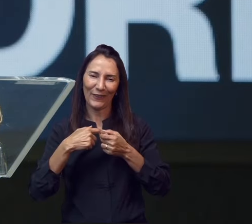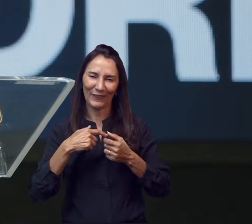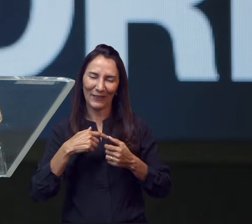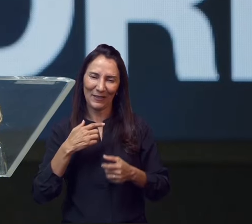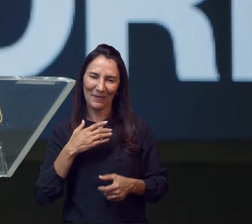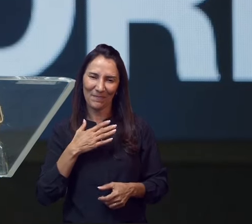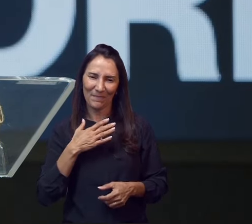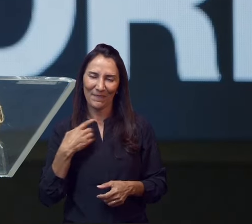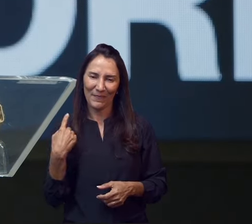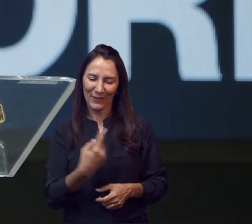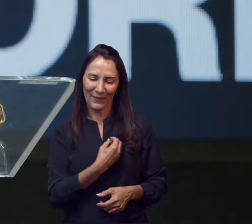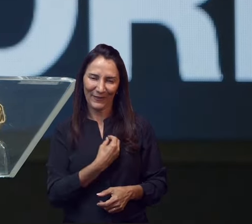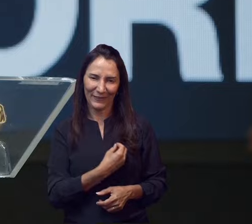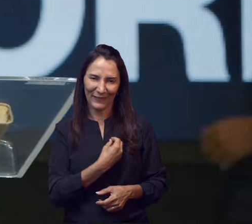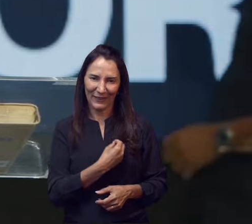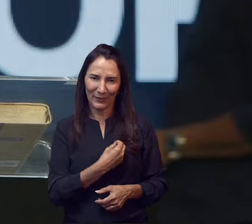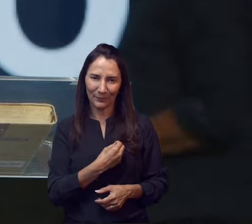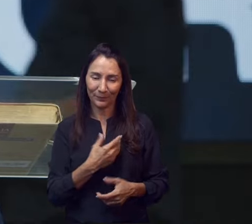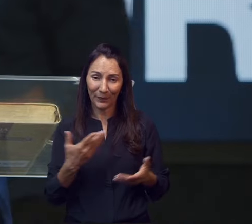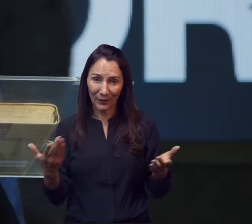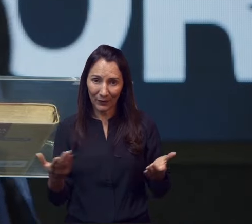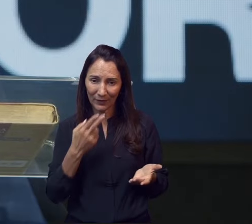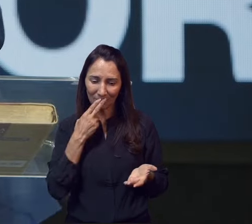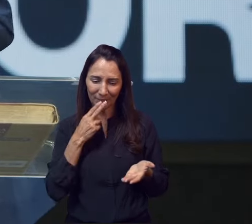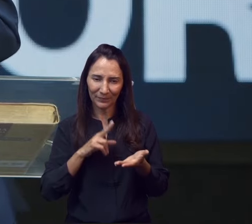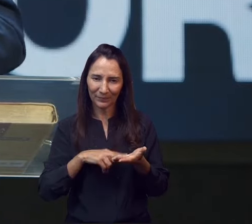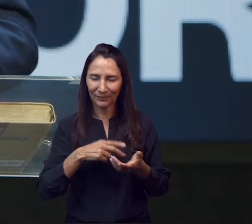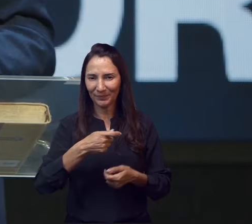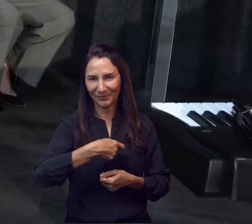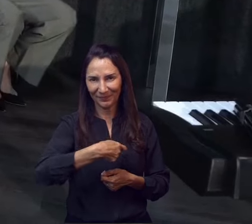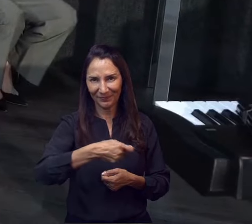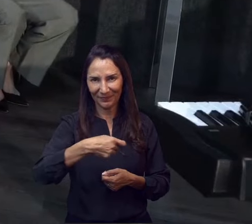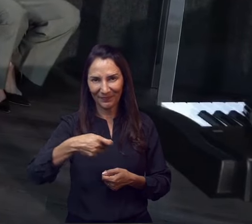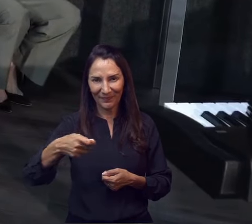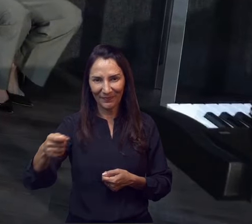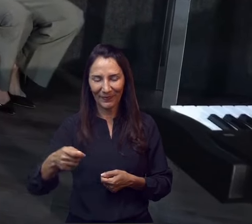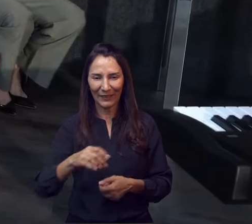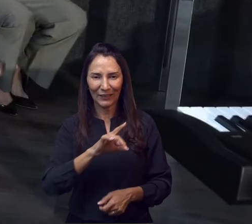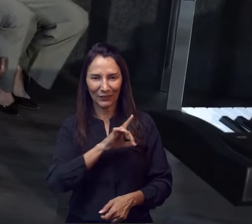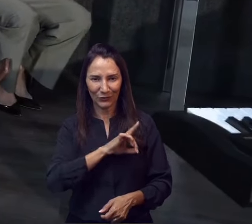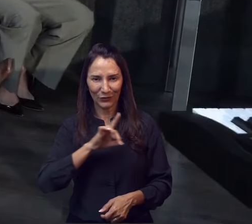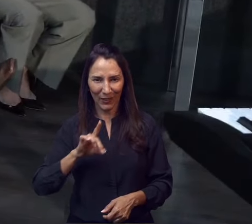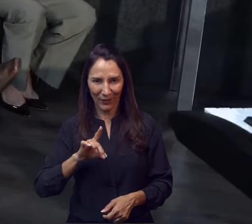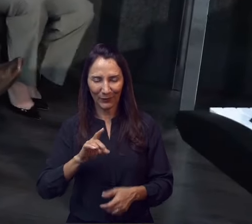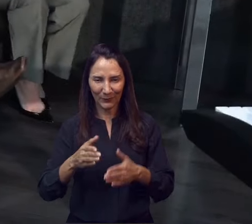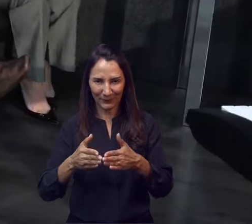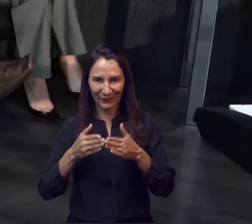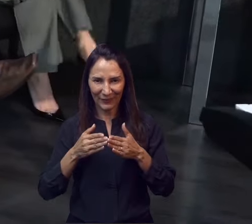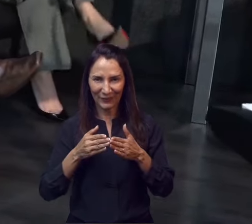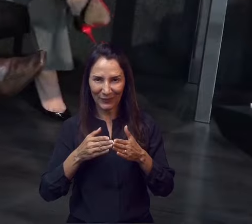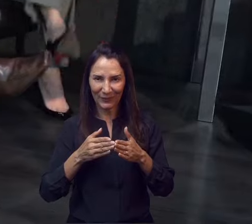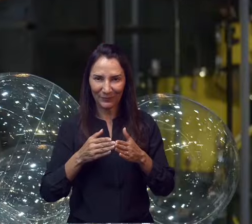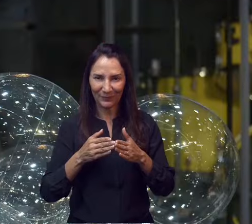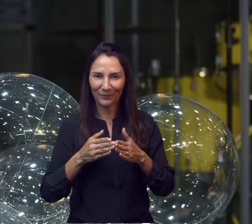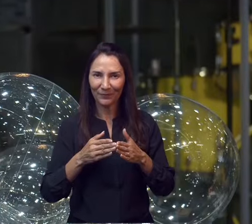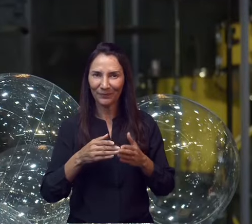vamos distribuir Então os envelopes Onde estão os diáconos aleluia